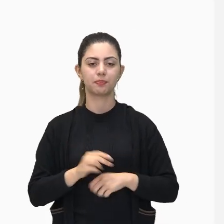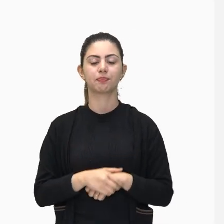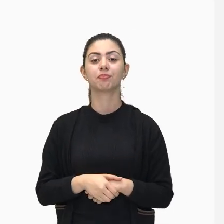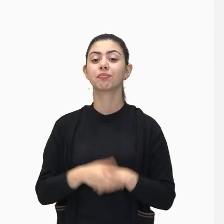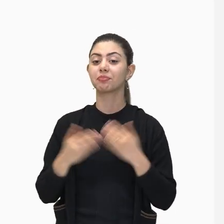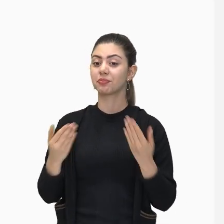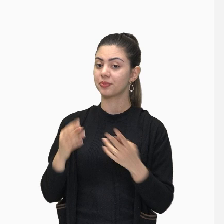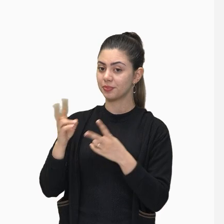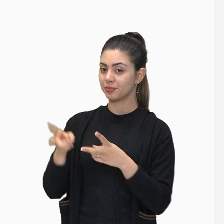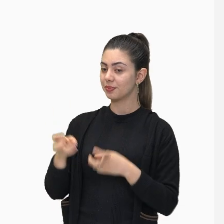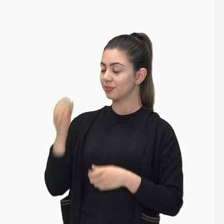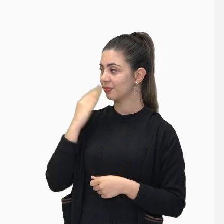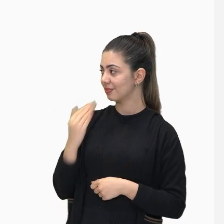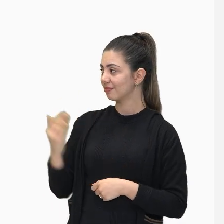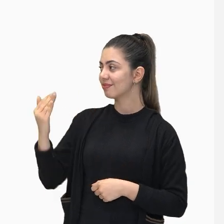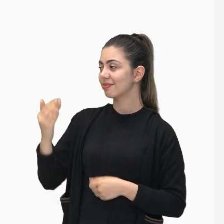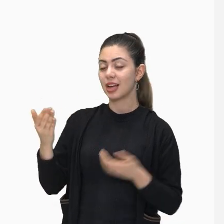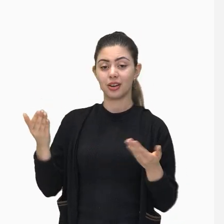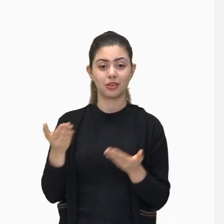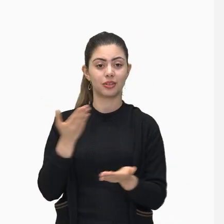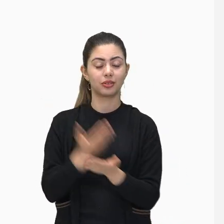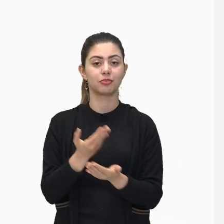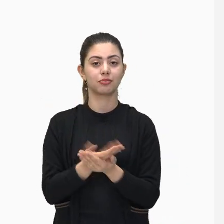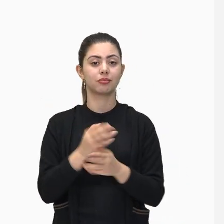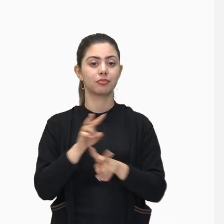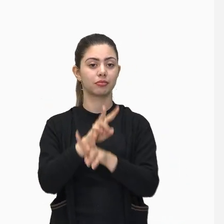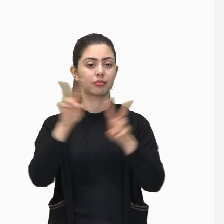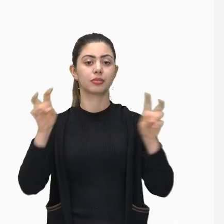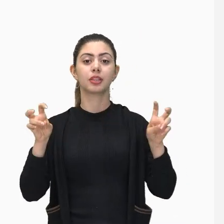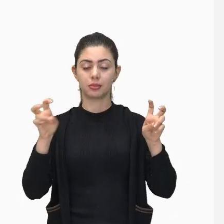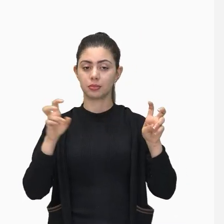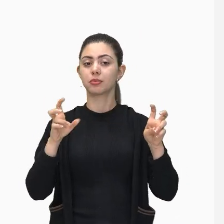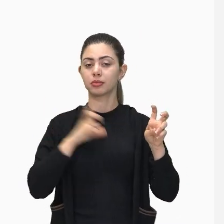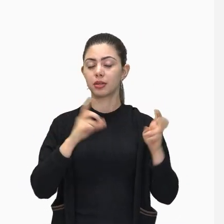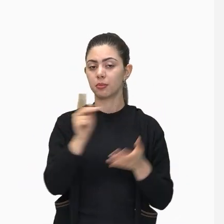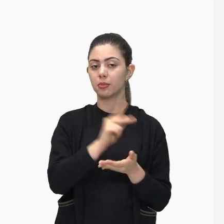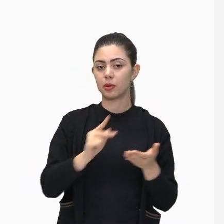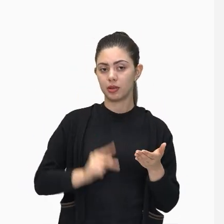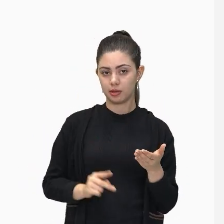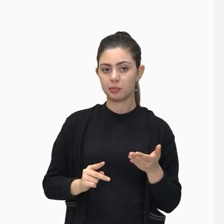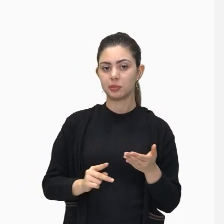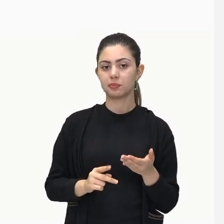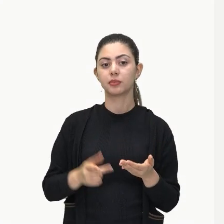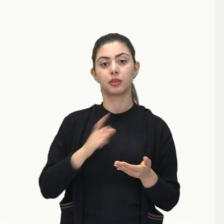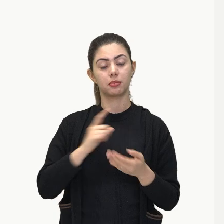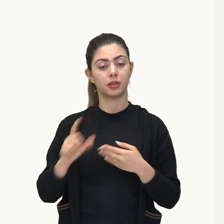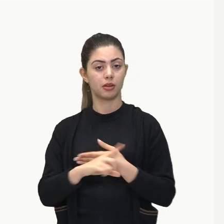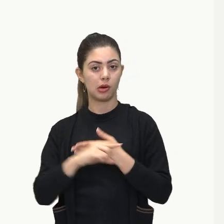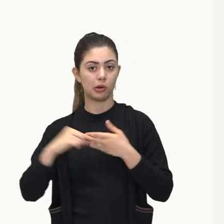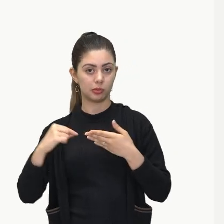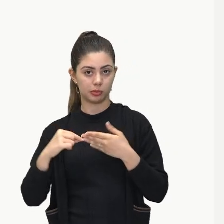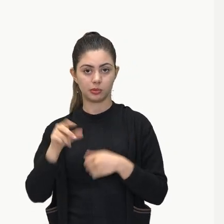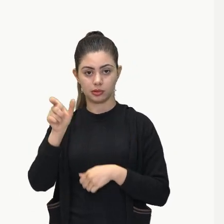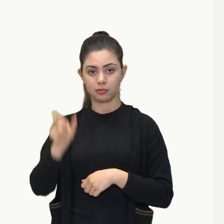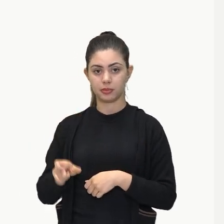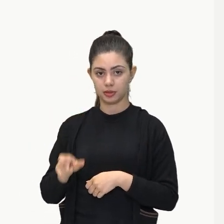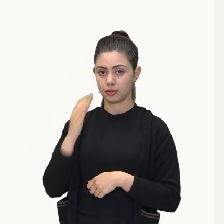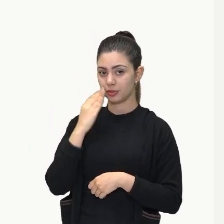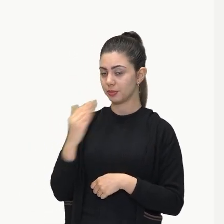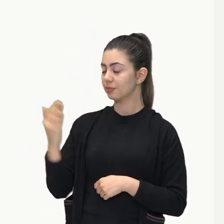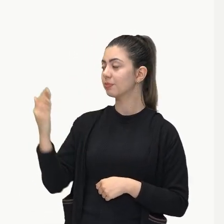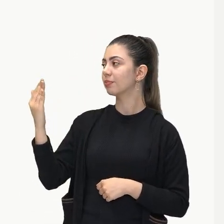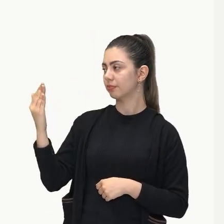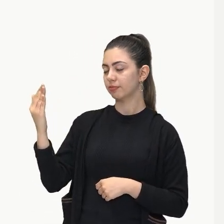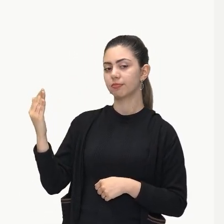repare aí que nós começamos pelo nosso título. Abaixo nós temos o nome aí do nosso escritor, que é o Vinícius de Moraes.